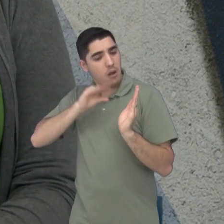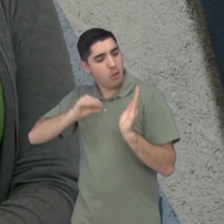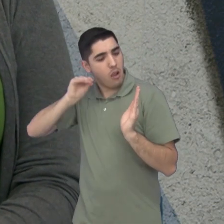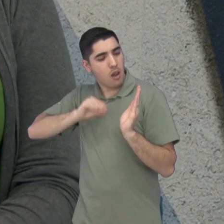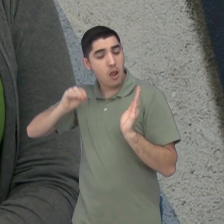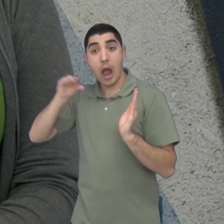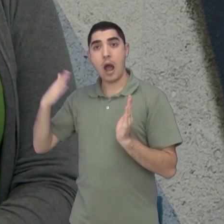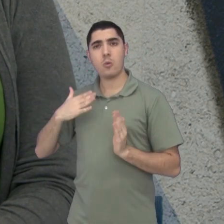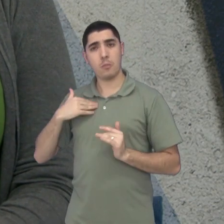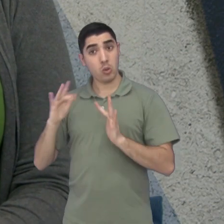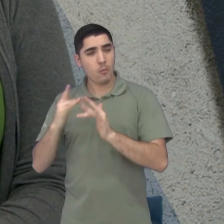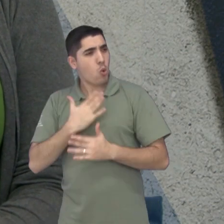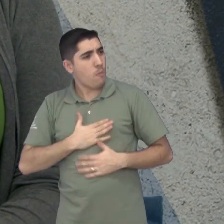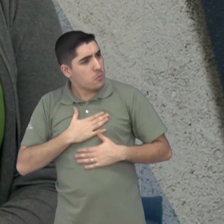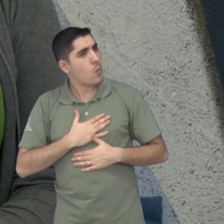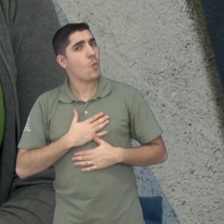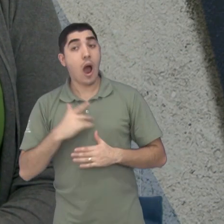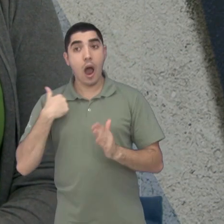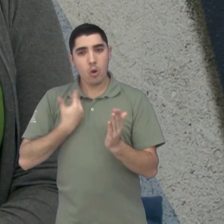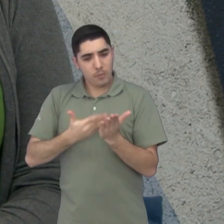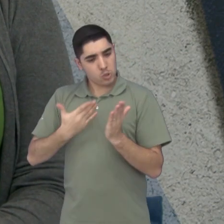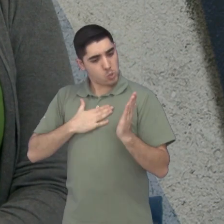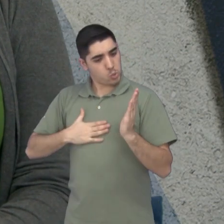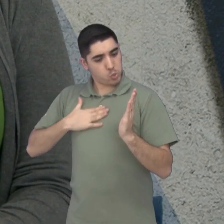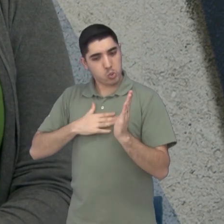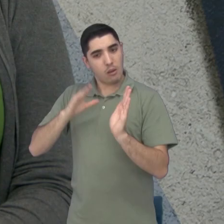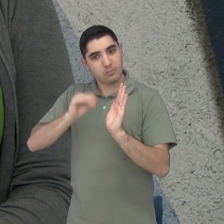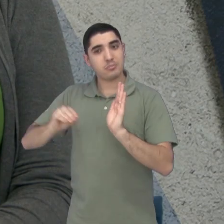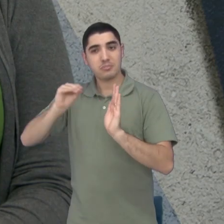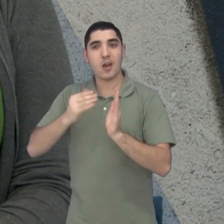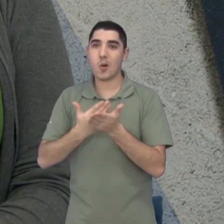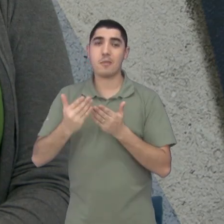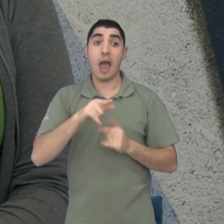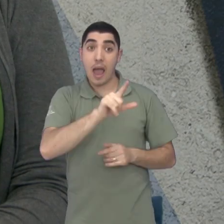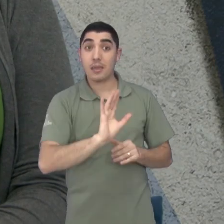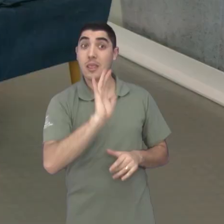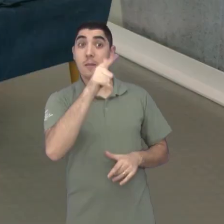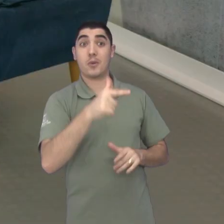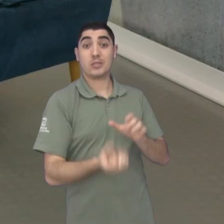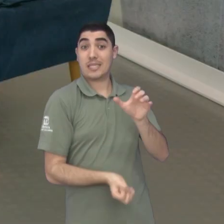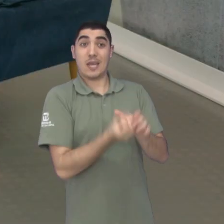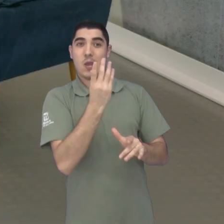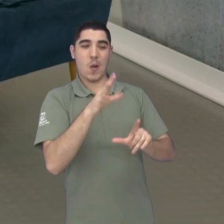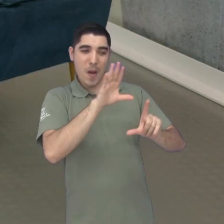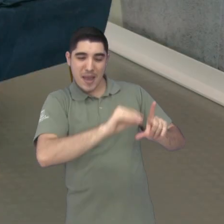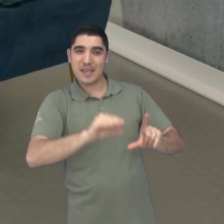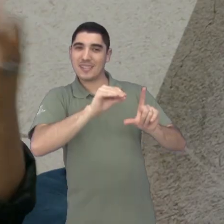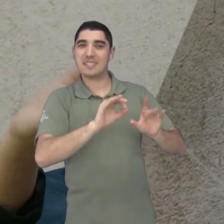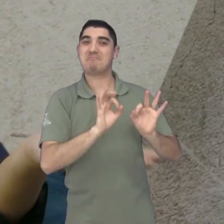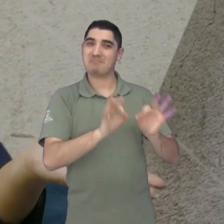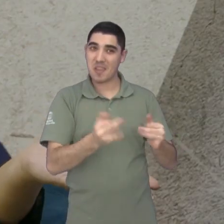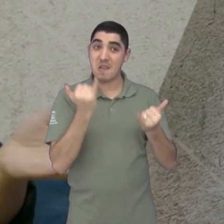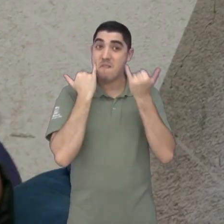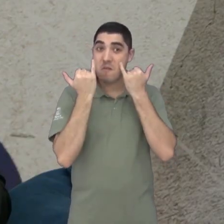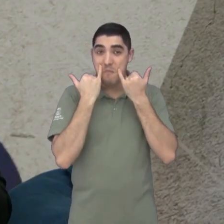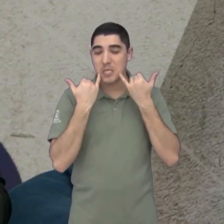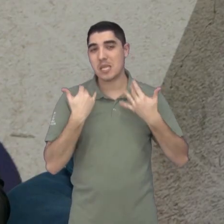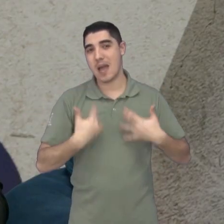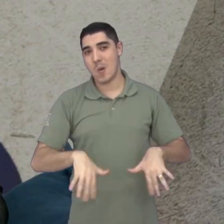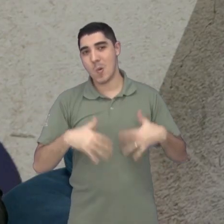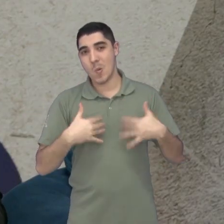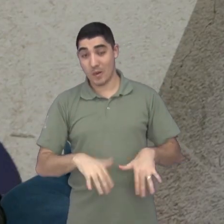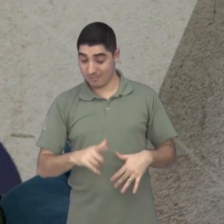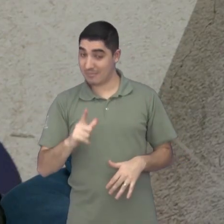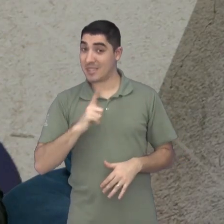procurar. Foi aí que surgiu a Mari dubladora, né? É muita informação, viu? Como a gente viu, tem